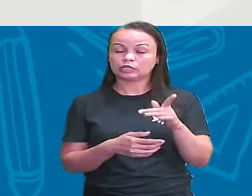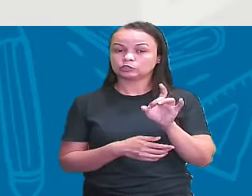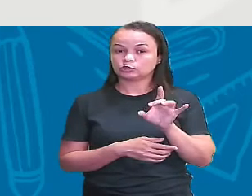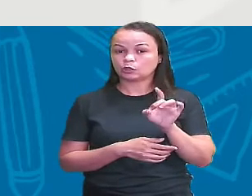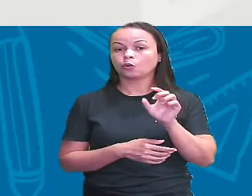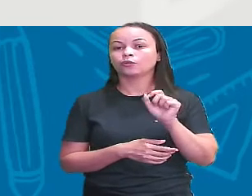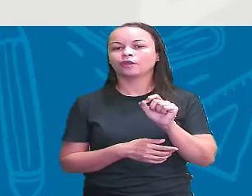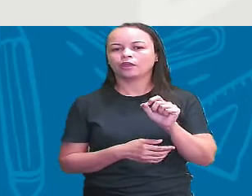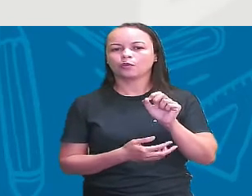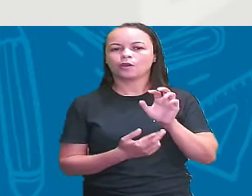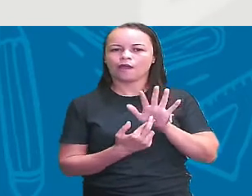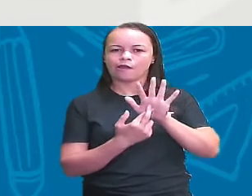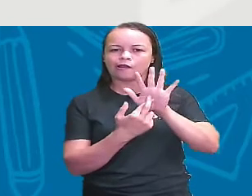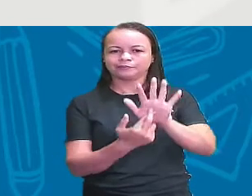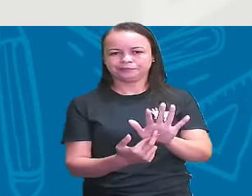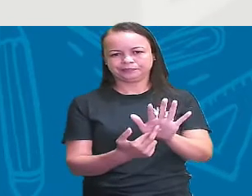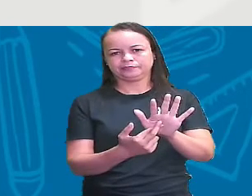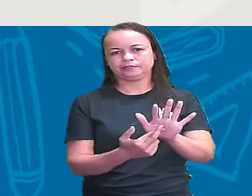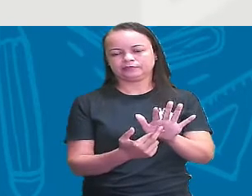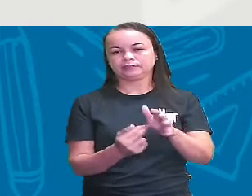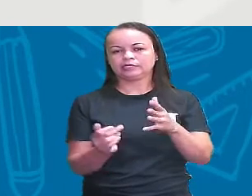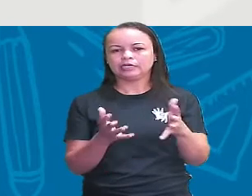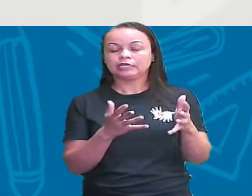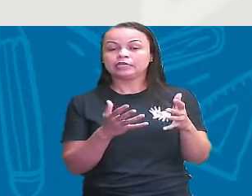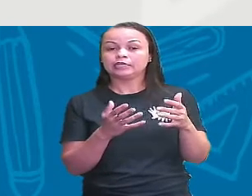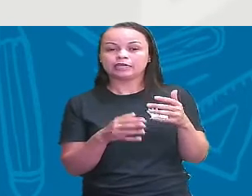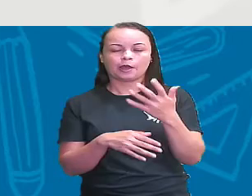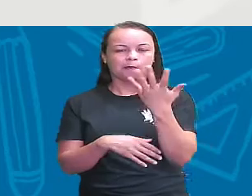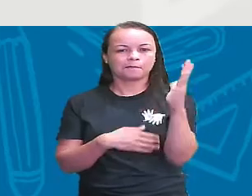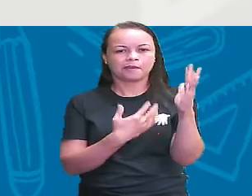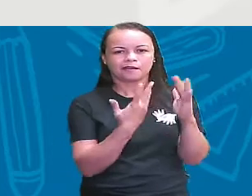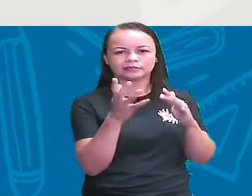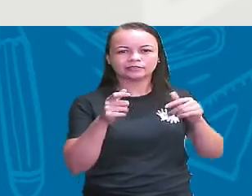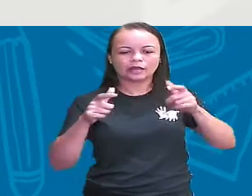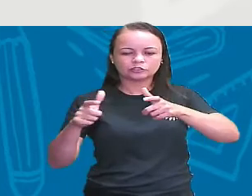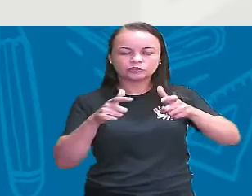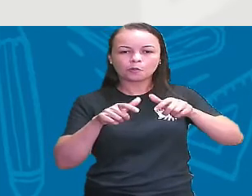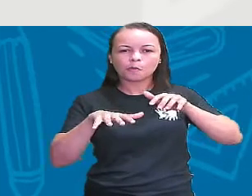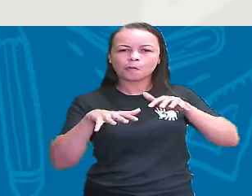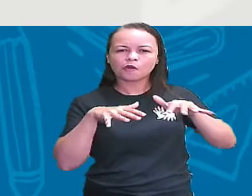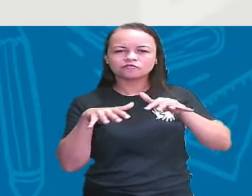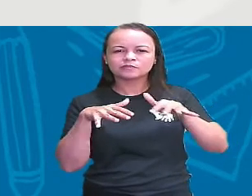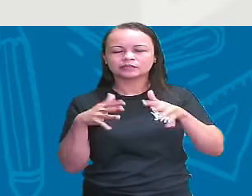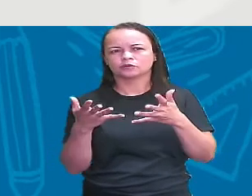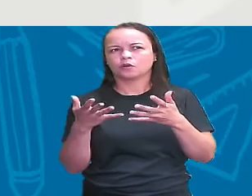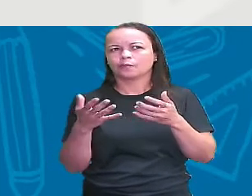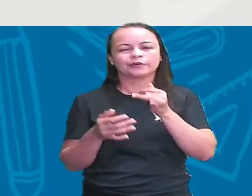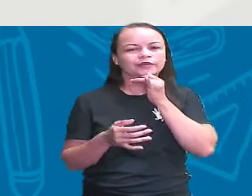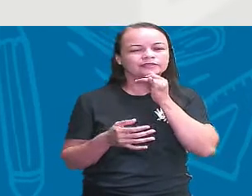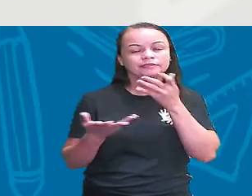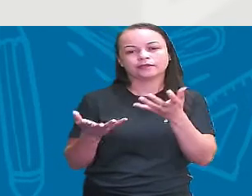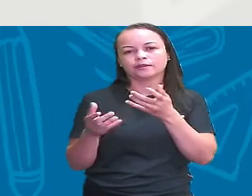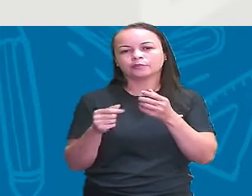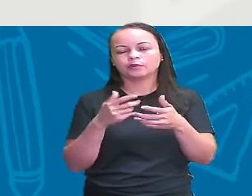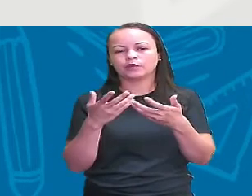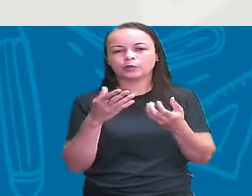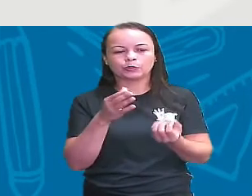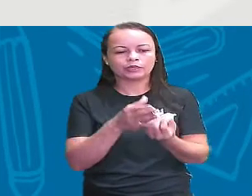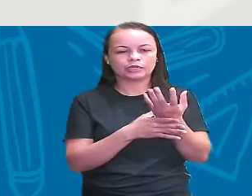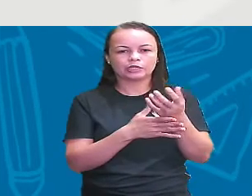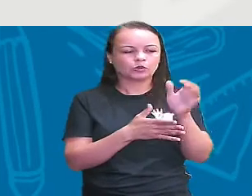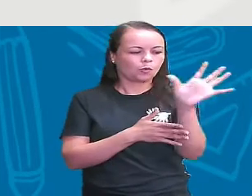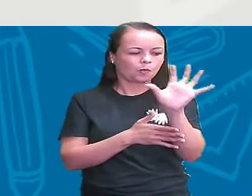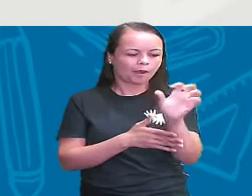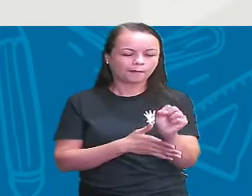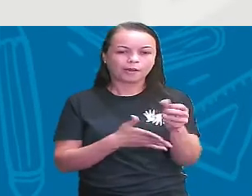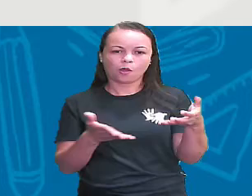representação. E a paisagem, ela está sempre em movimento. Por exemplo, se eu crio um mapa hoje de uma comunidade e